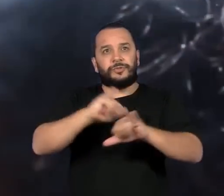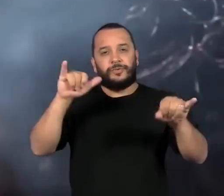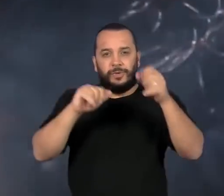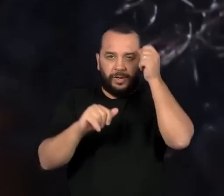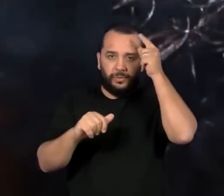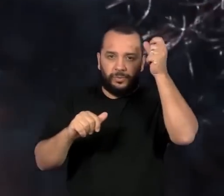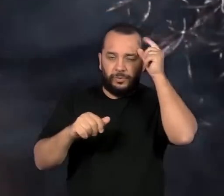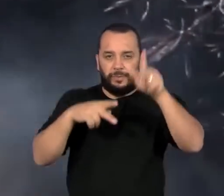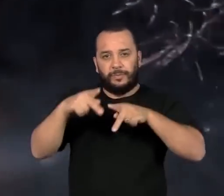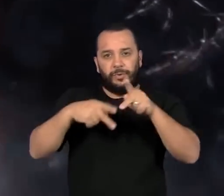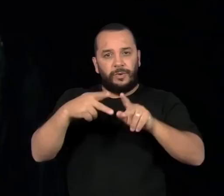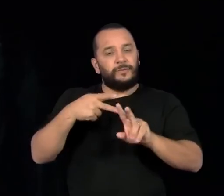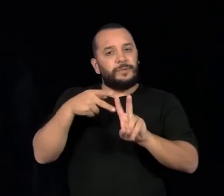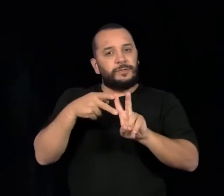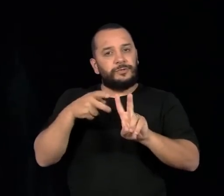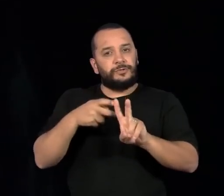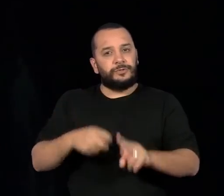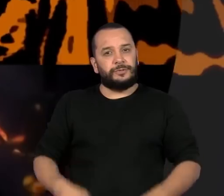indígenas.